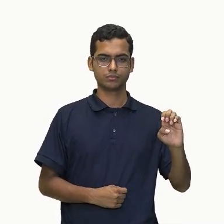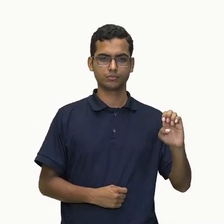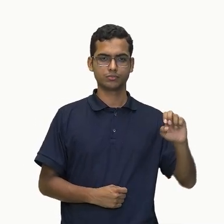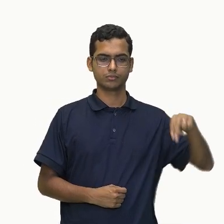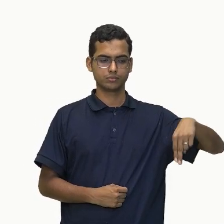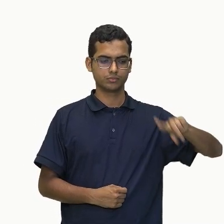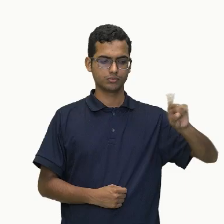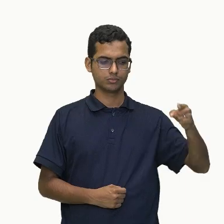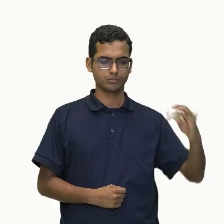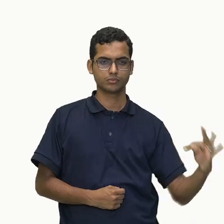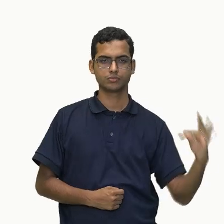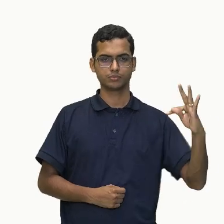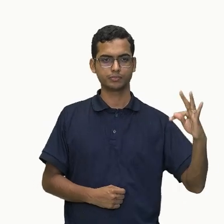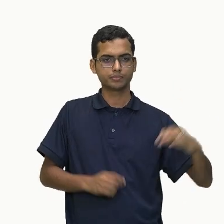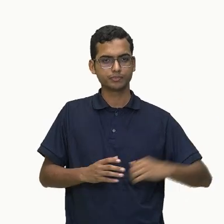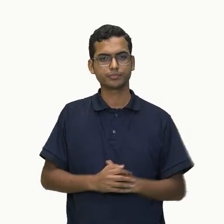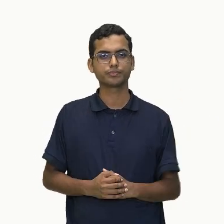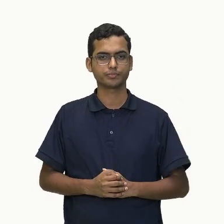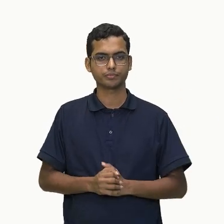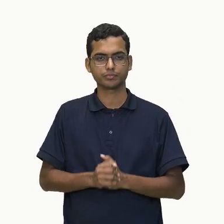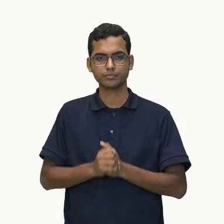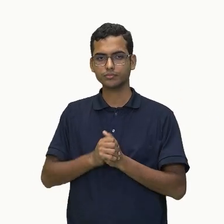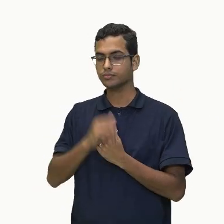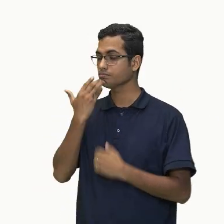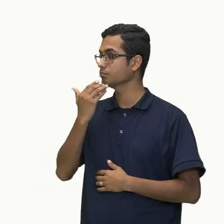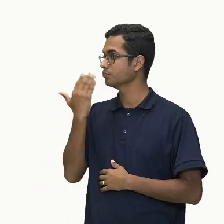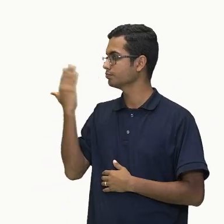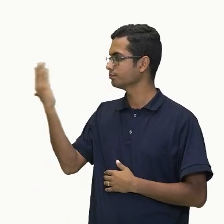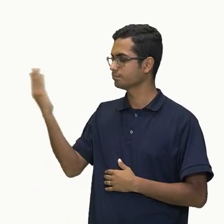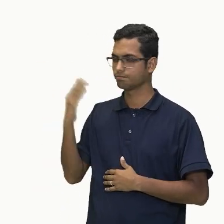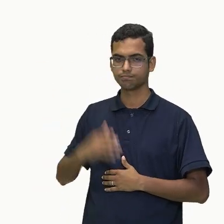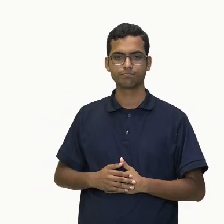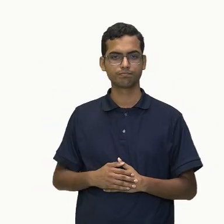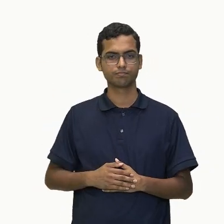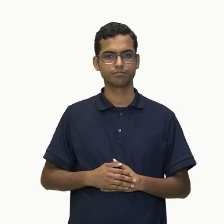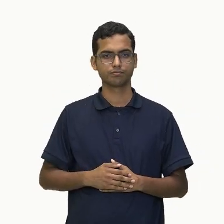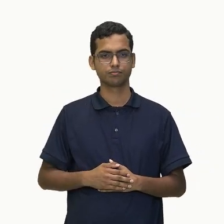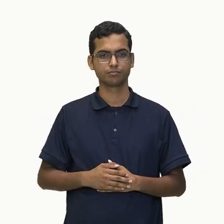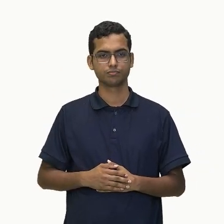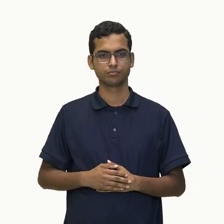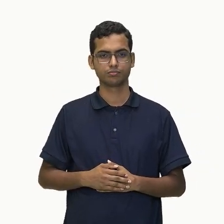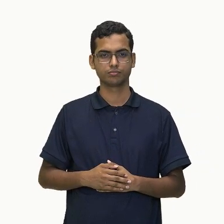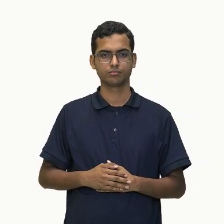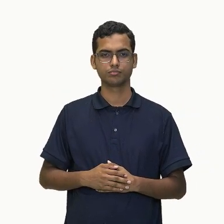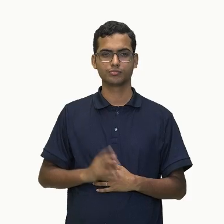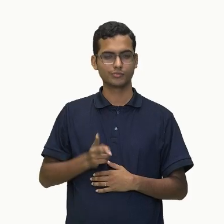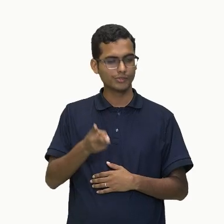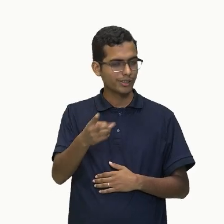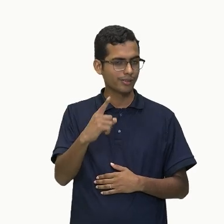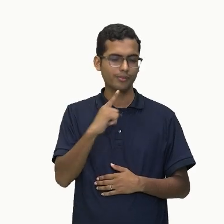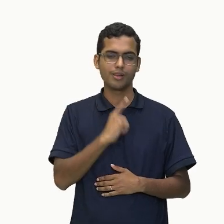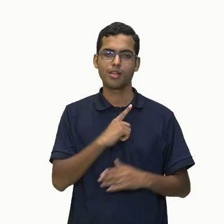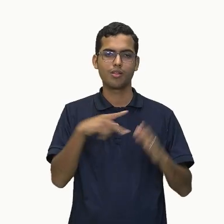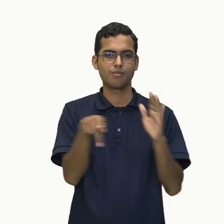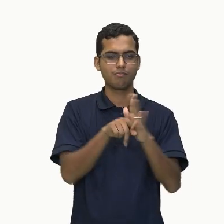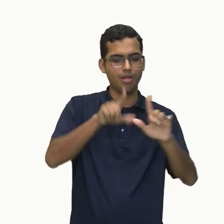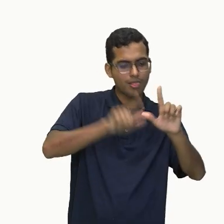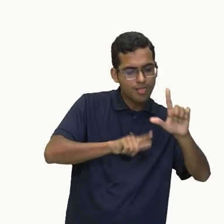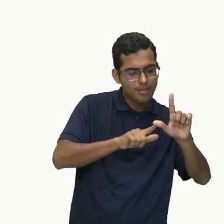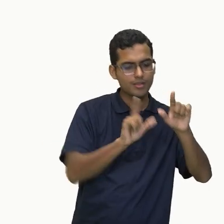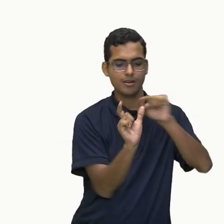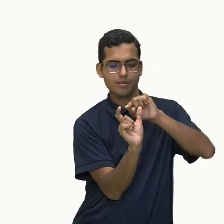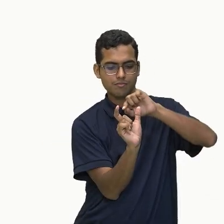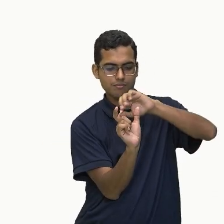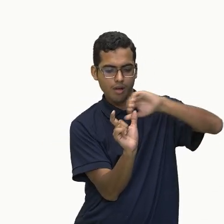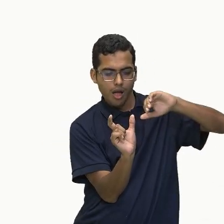invés de escrever have not, escrevo haven't. Sempre sai uma letrinha, coloco apóstrofo, né,